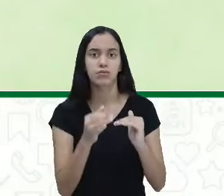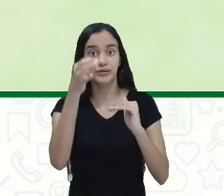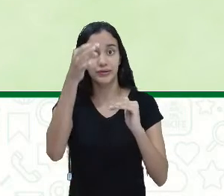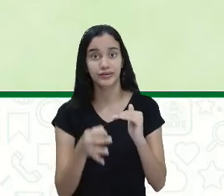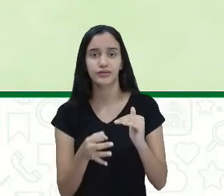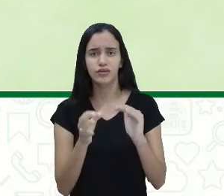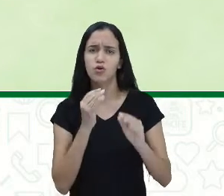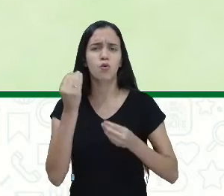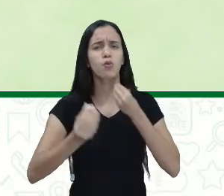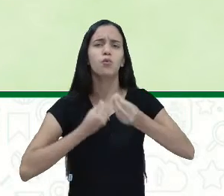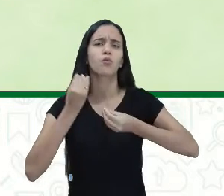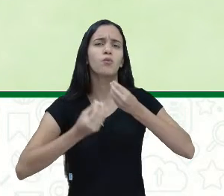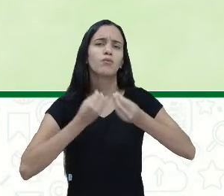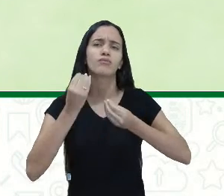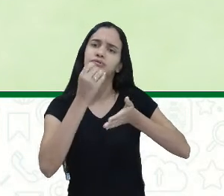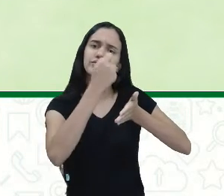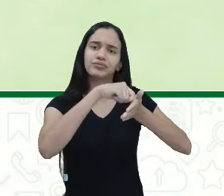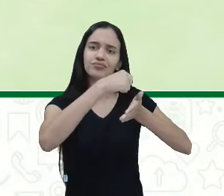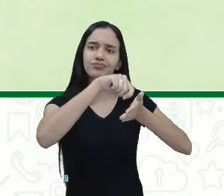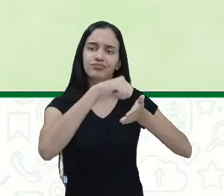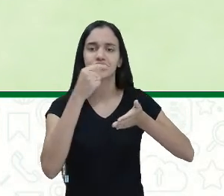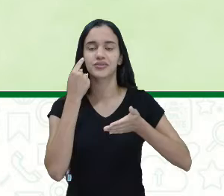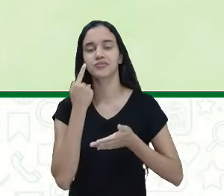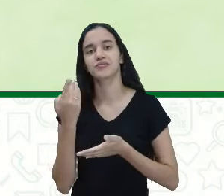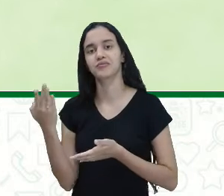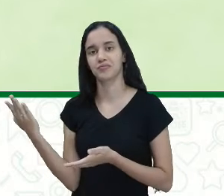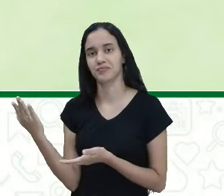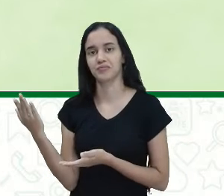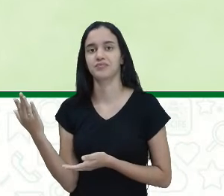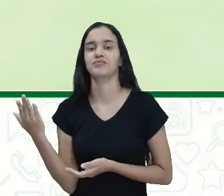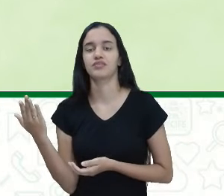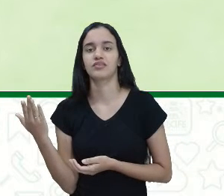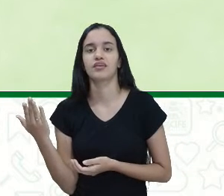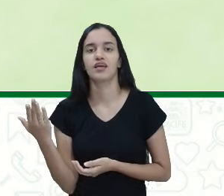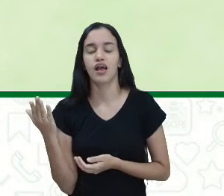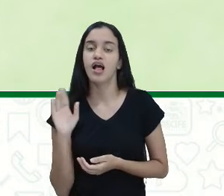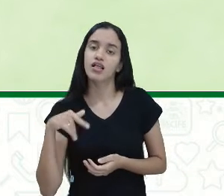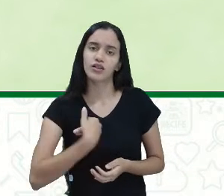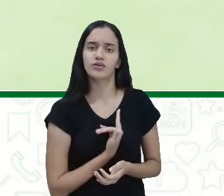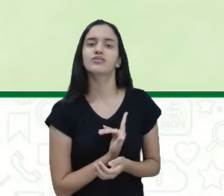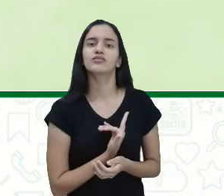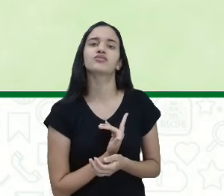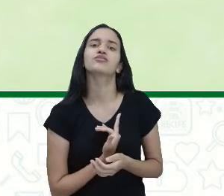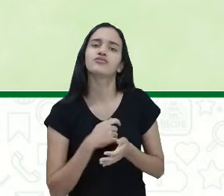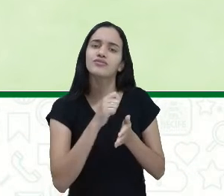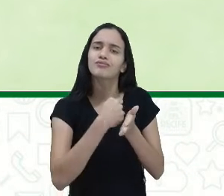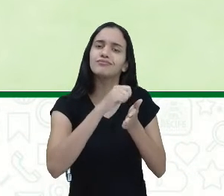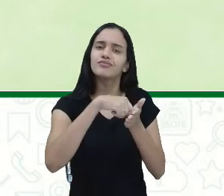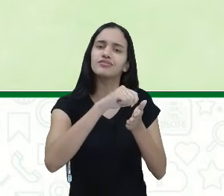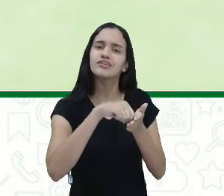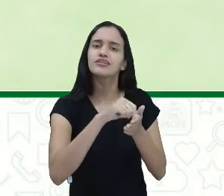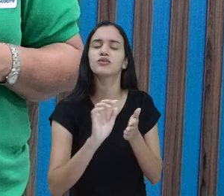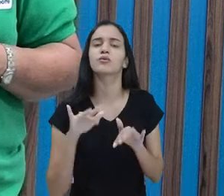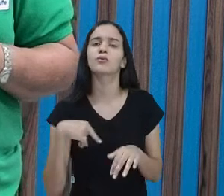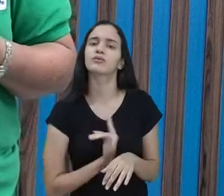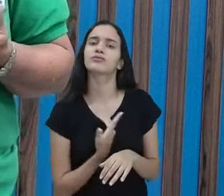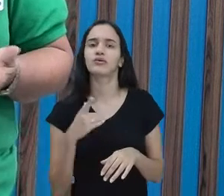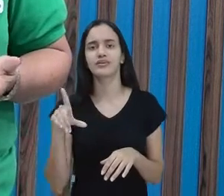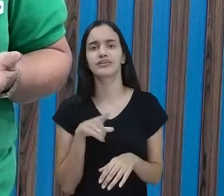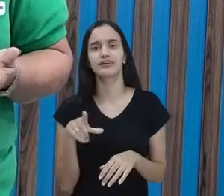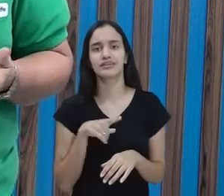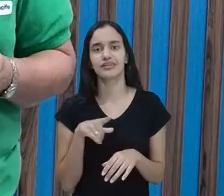E como que eu posso escrever esse número, né? Isso nós fazíamos muito quando